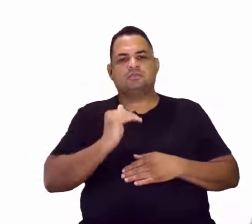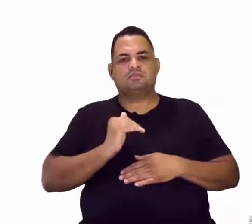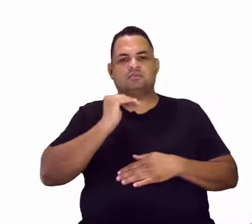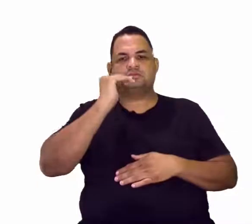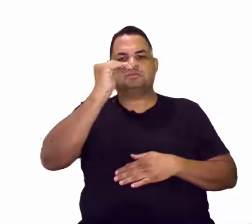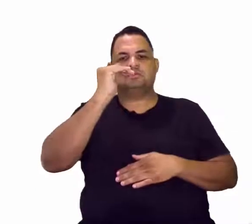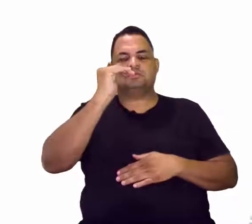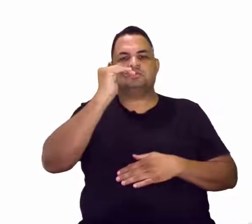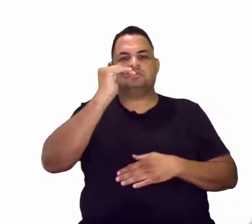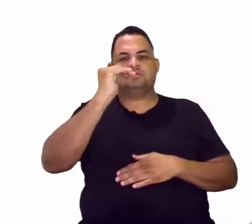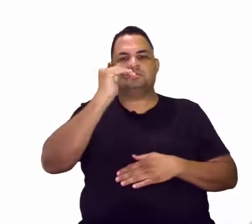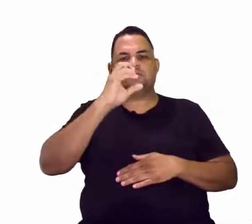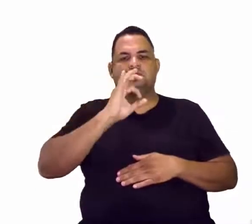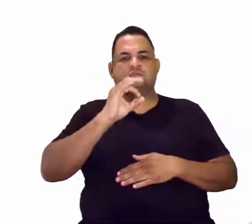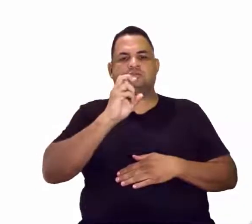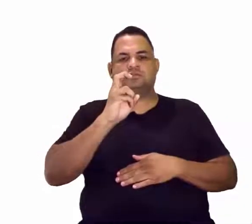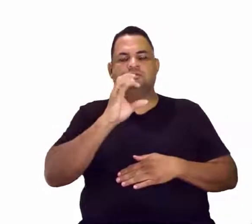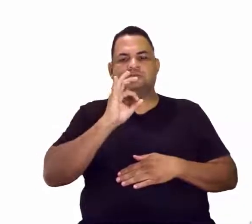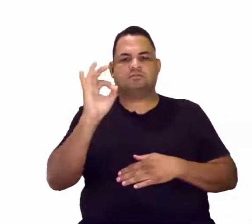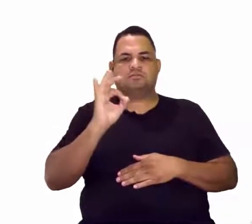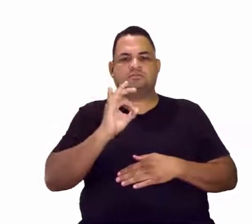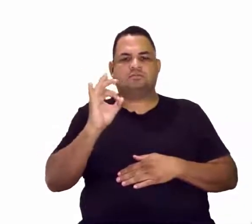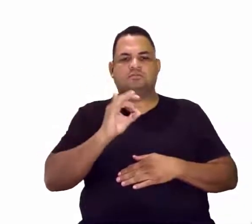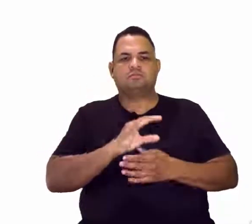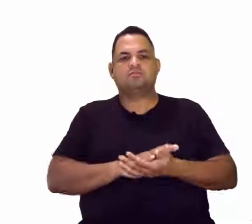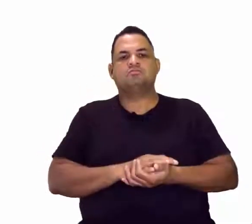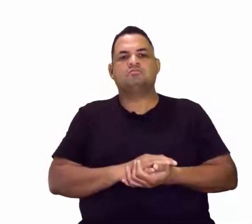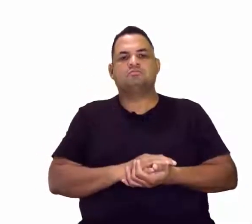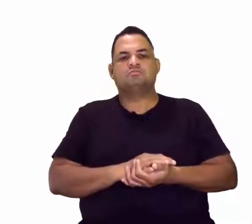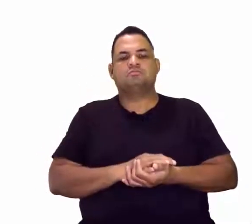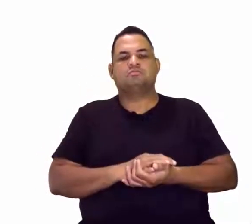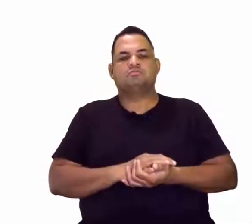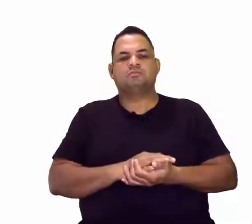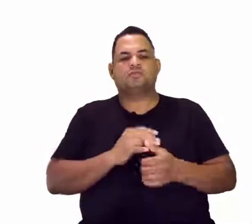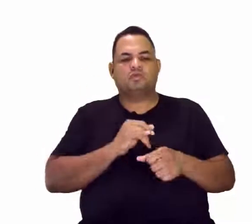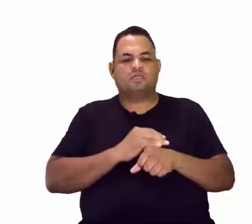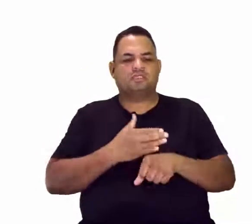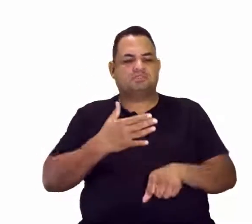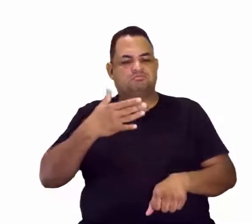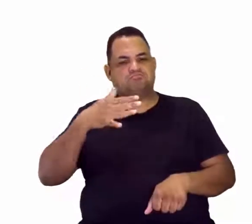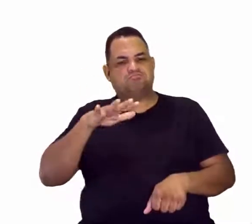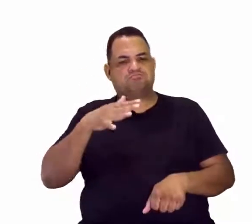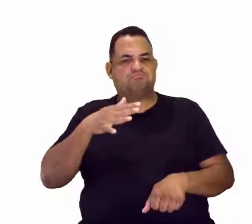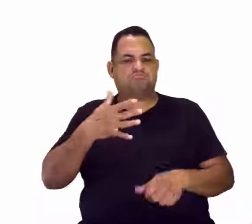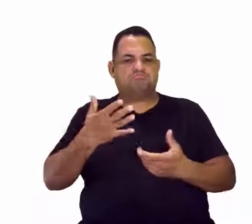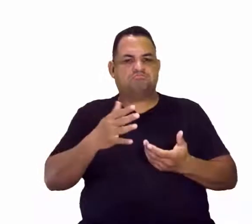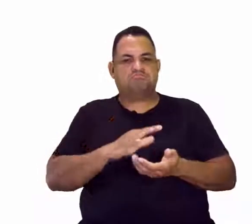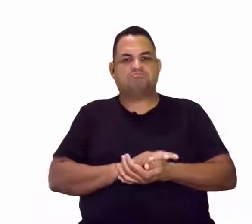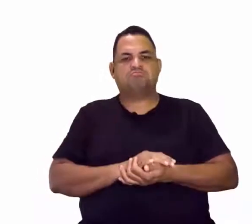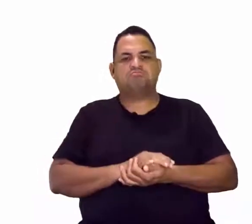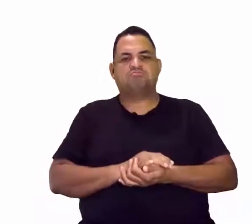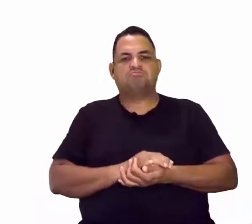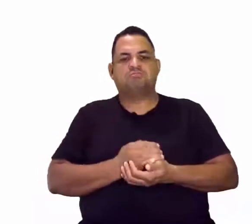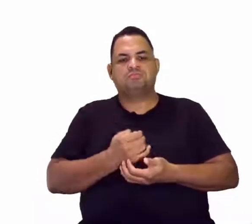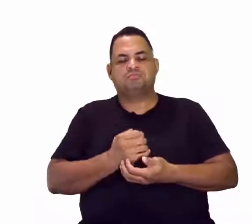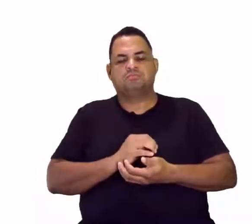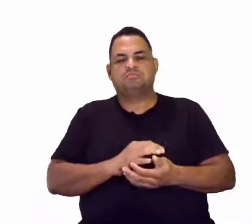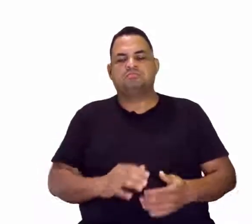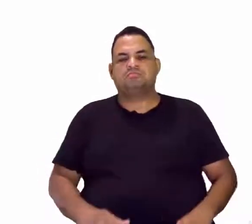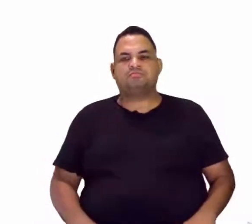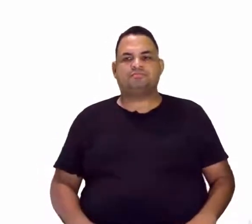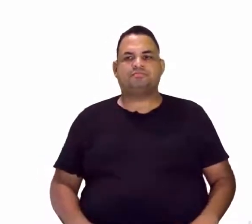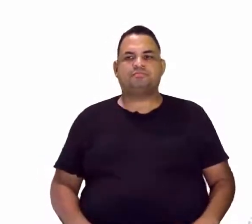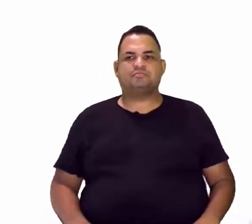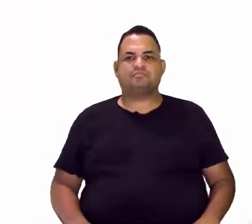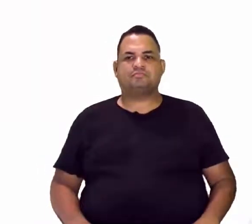de 5%, então ele vai ser o quê? Semiforte ou, melhor ainda, moderado.